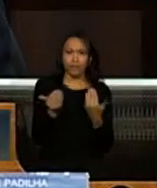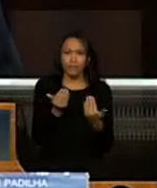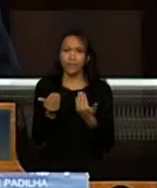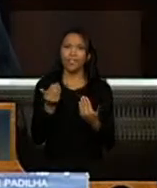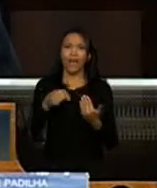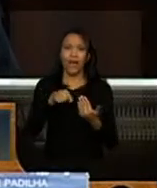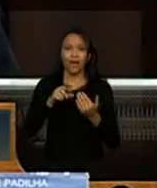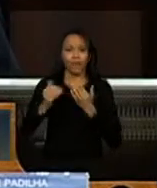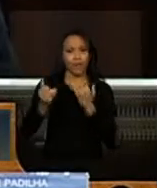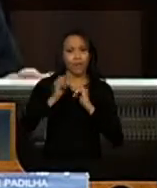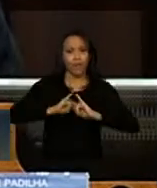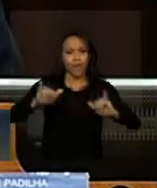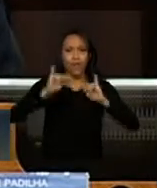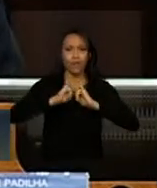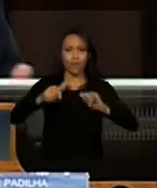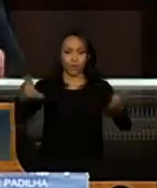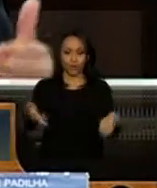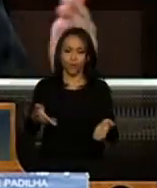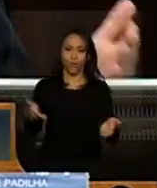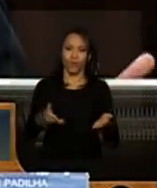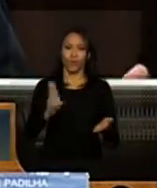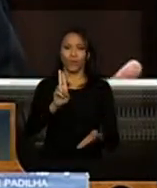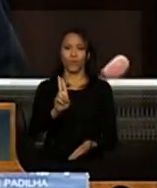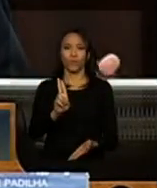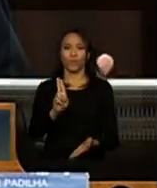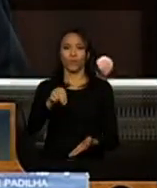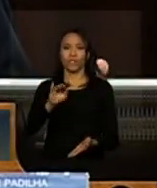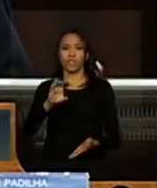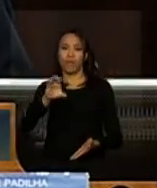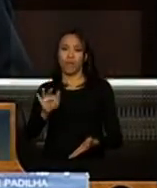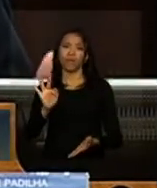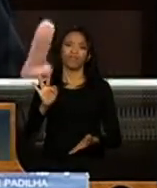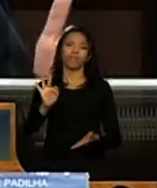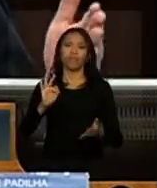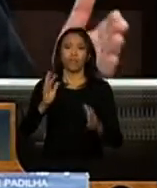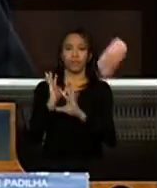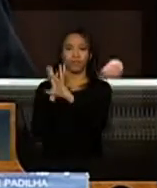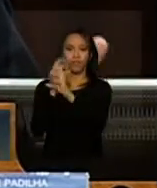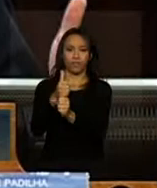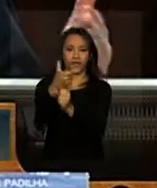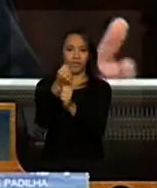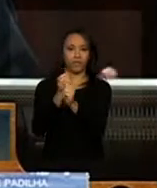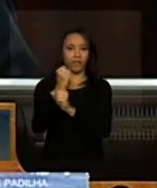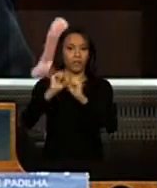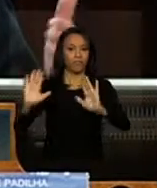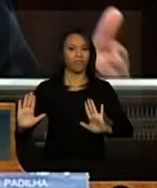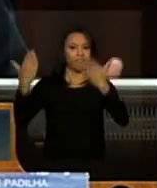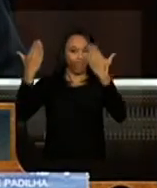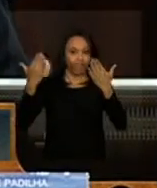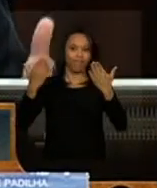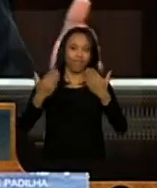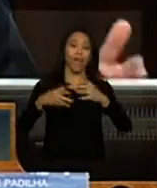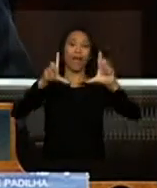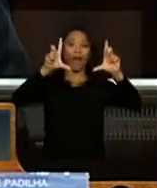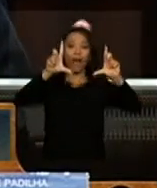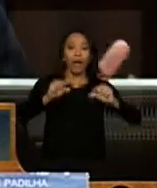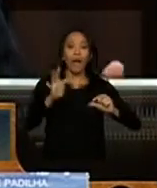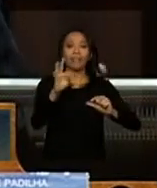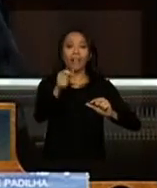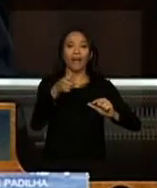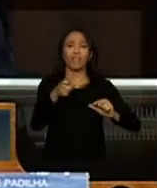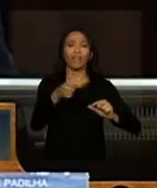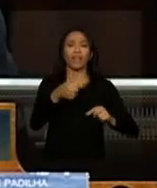já expressivo comemorado pelo Unicef dos últimos 20 anos, onde a taxa de redução, o percentual de redução por ano era